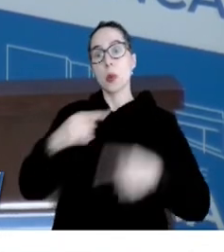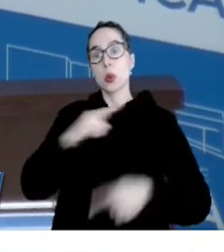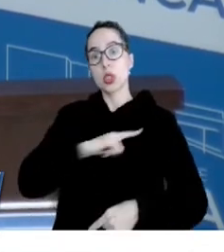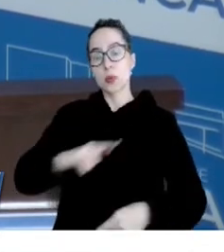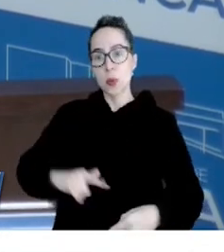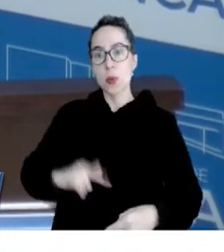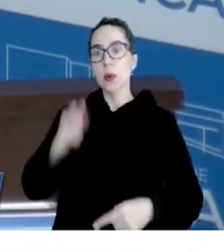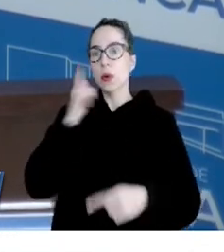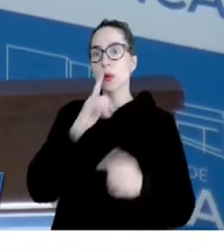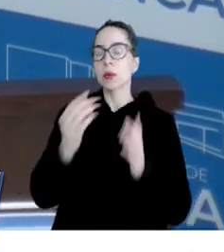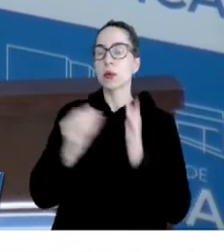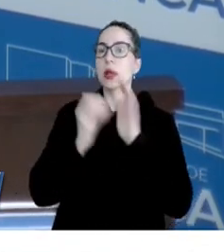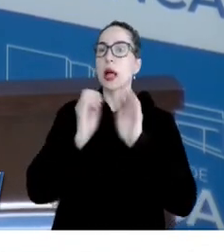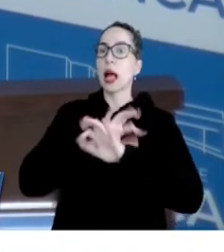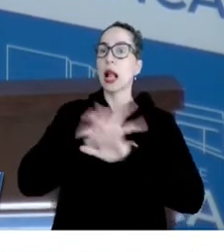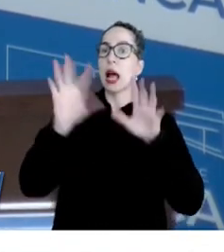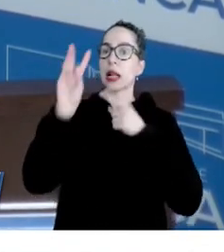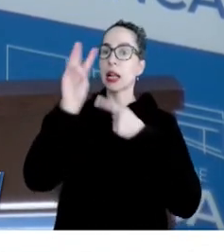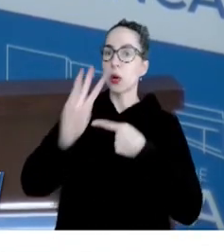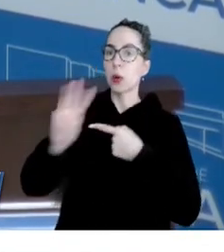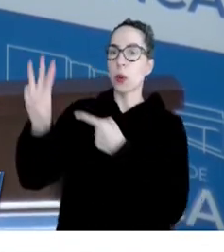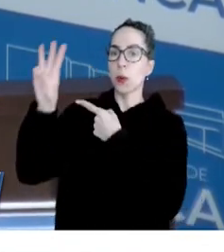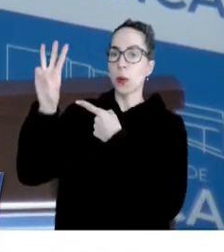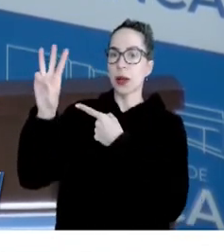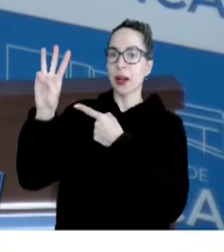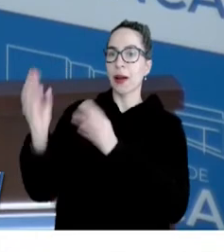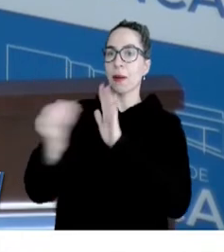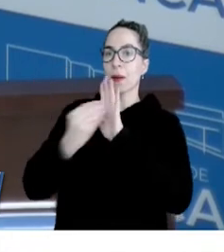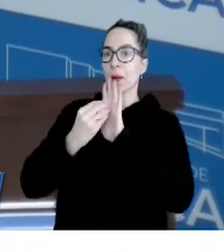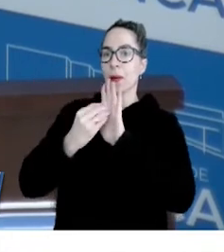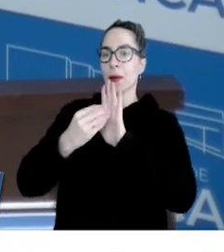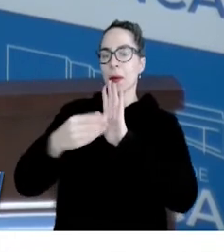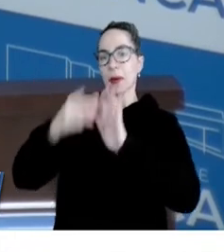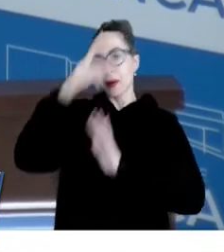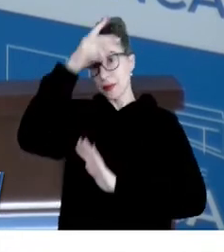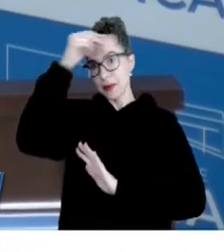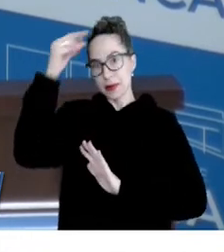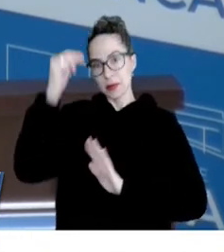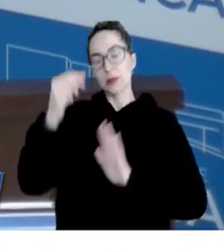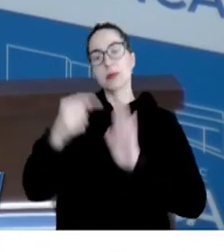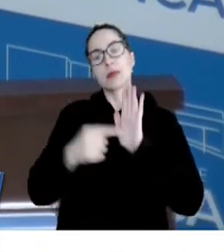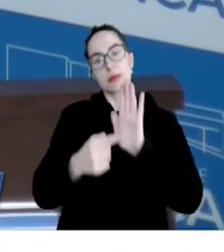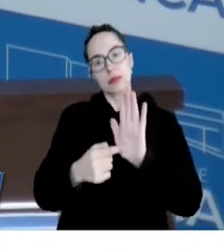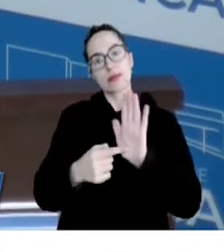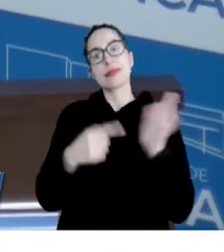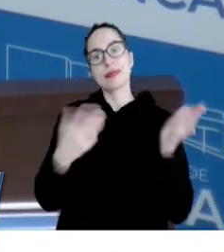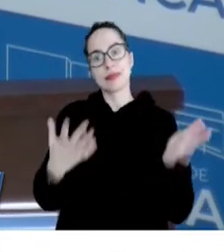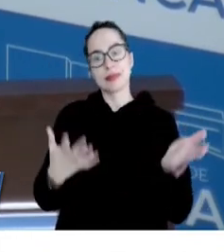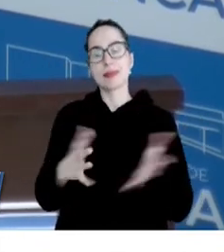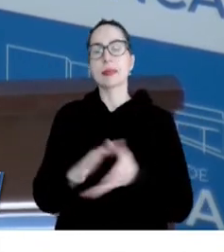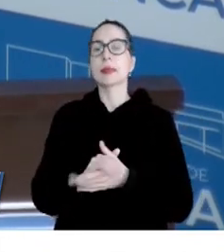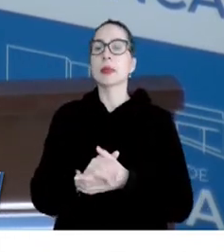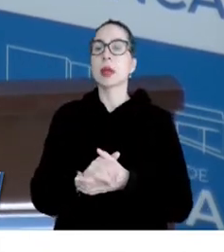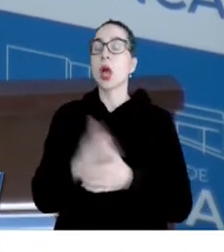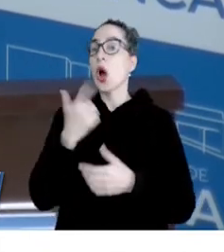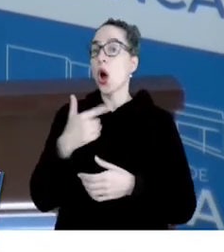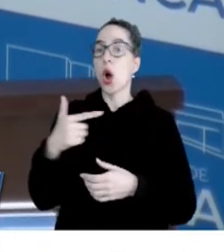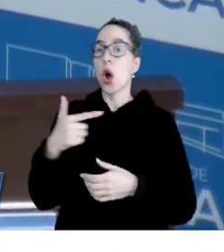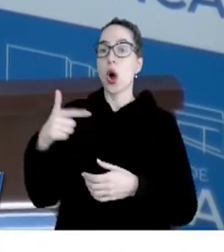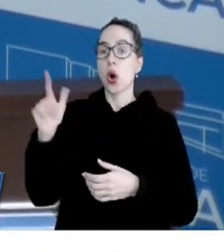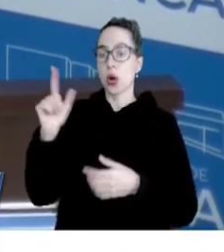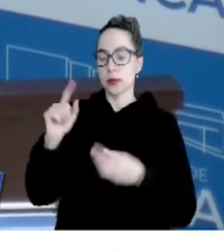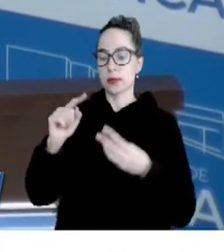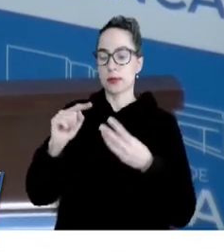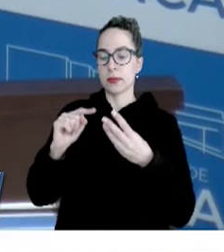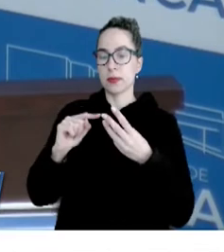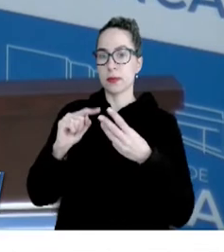transparência em tudo que é feito aqui na Câmara e na Prefeitura, está sendo aplicada. E outras duas